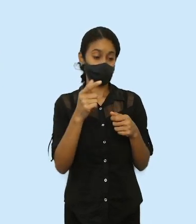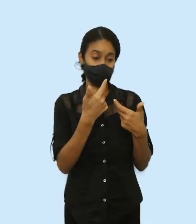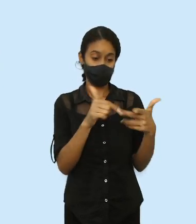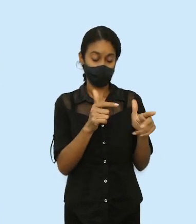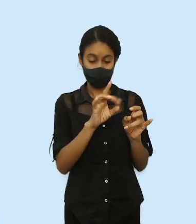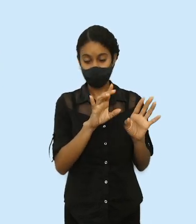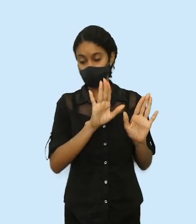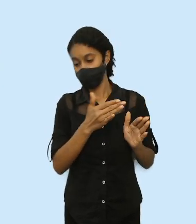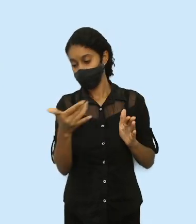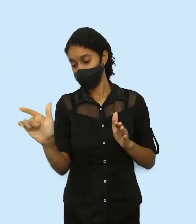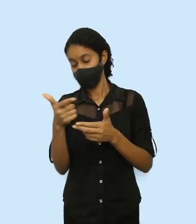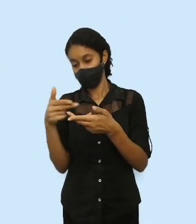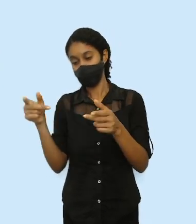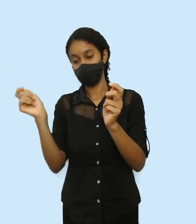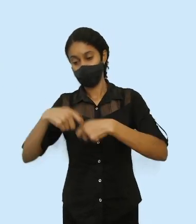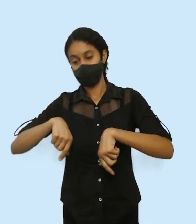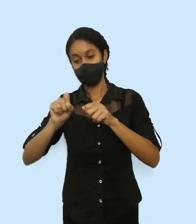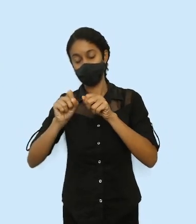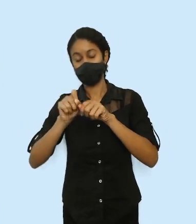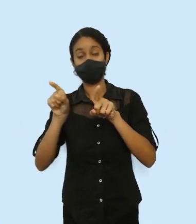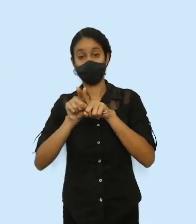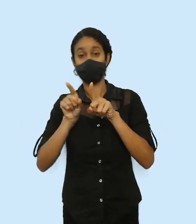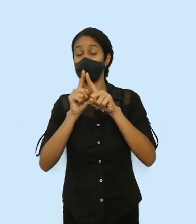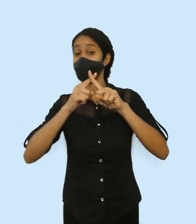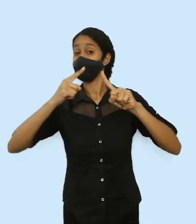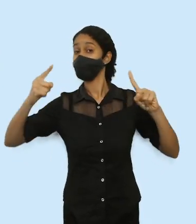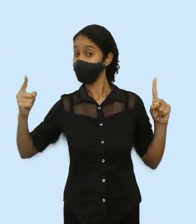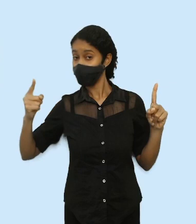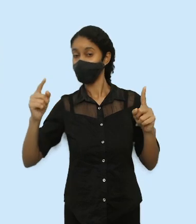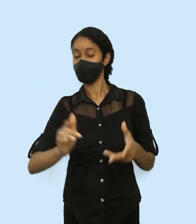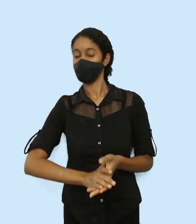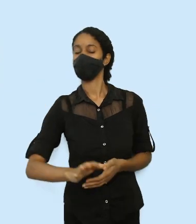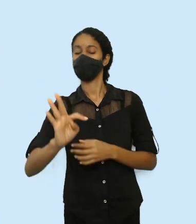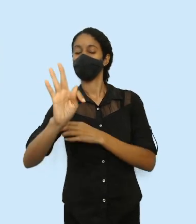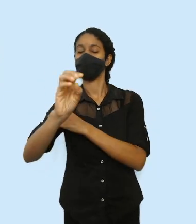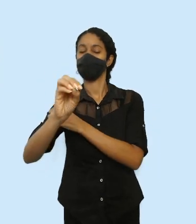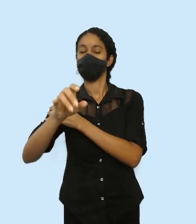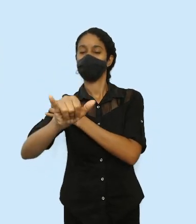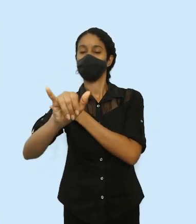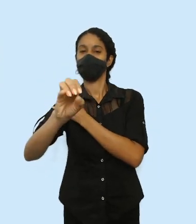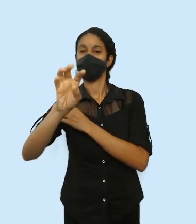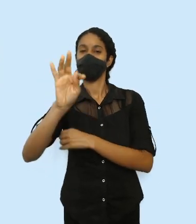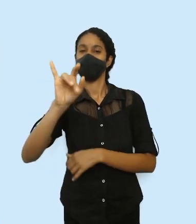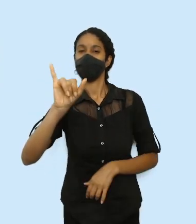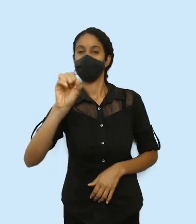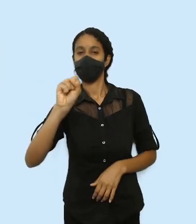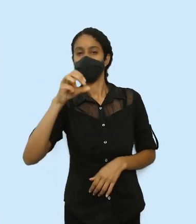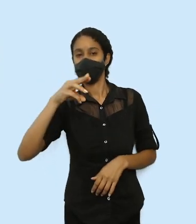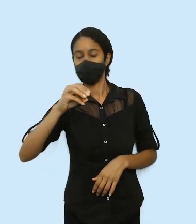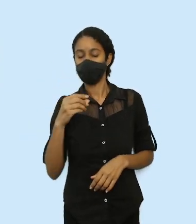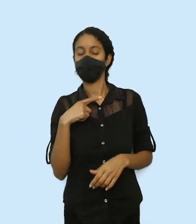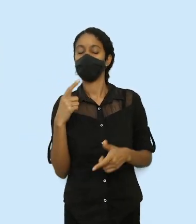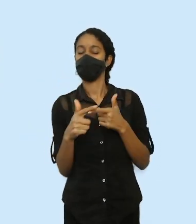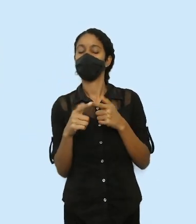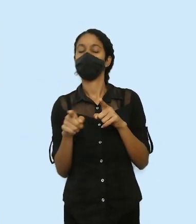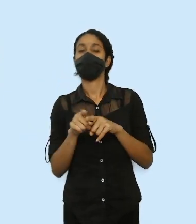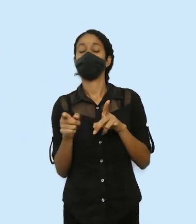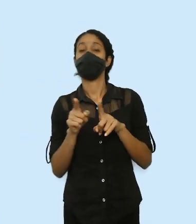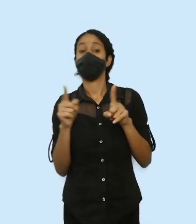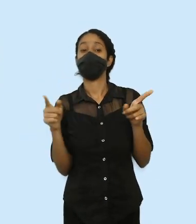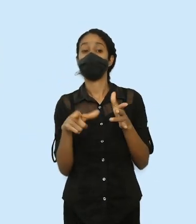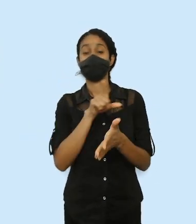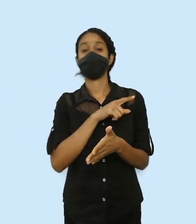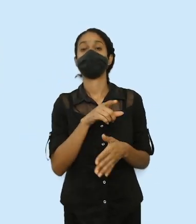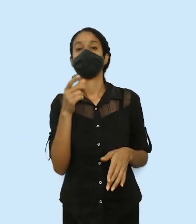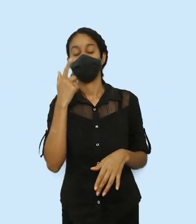desenvolver outras tarefas. No entanto, o toyotismo também tem um problema. Mas antes vamos falar do just in time, não é?